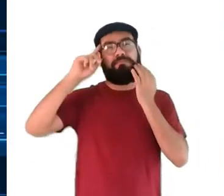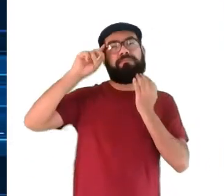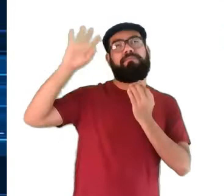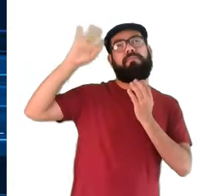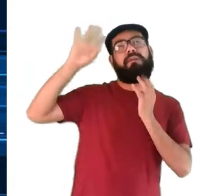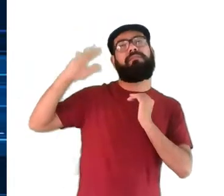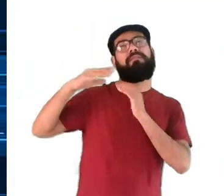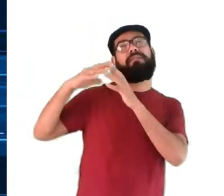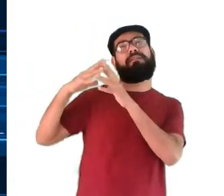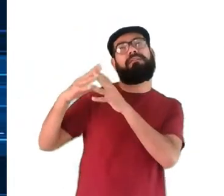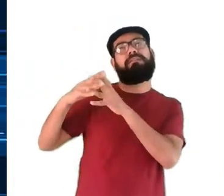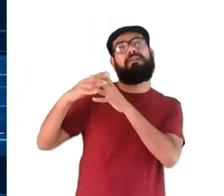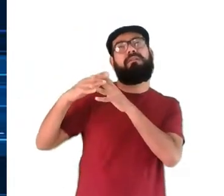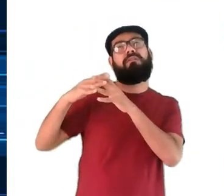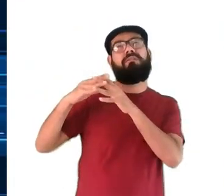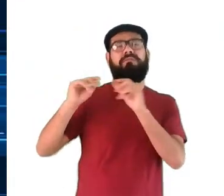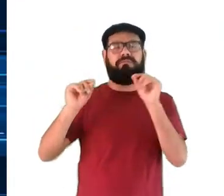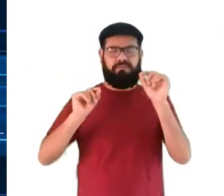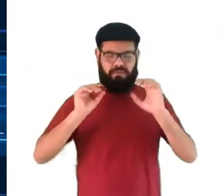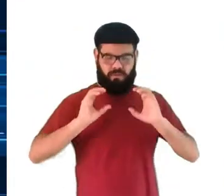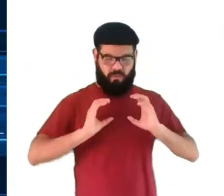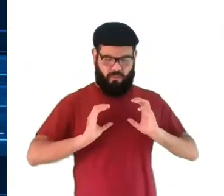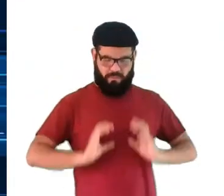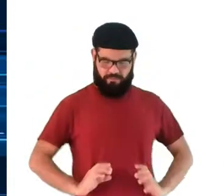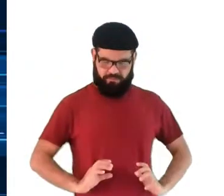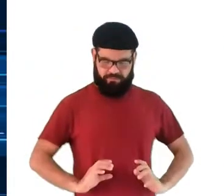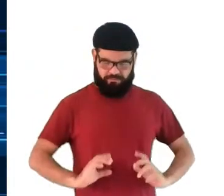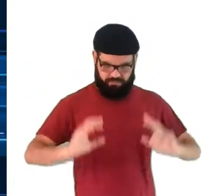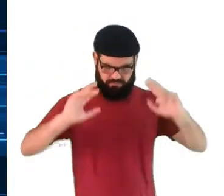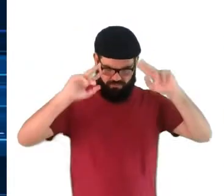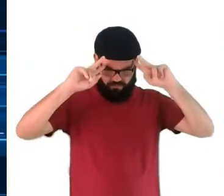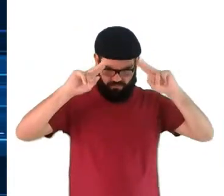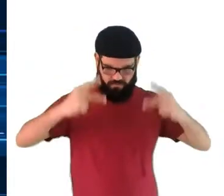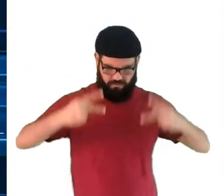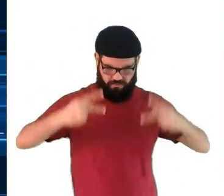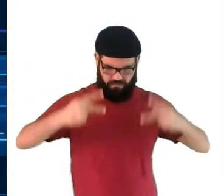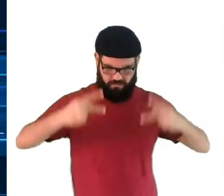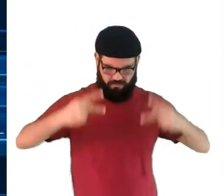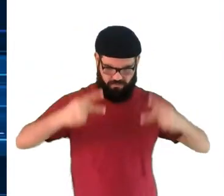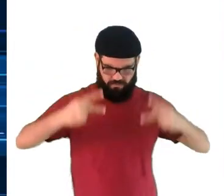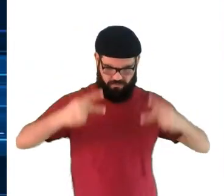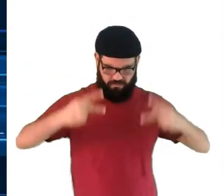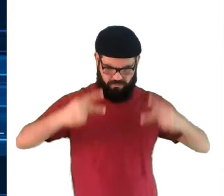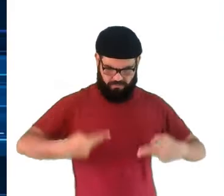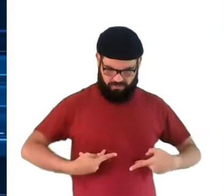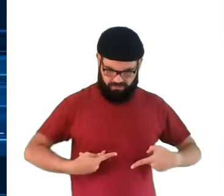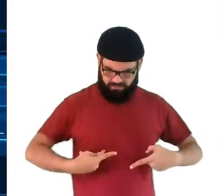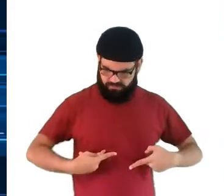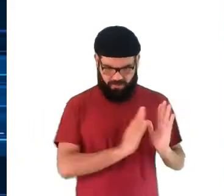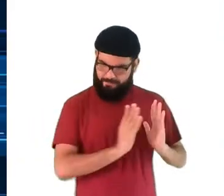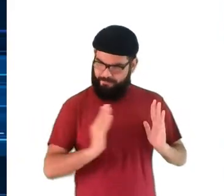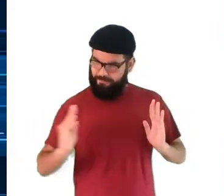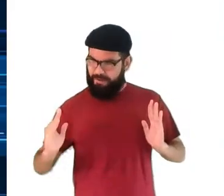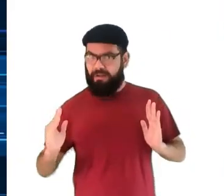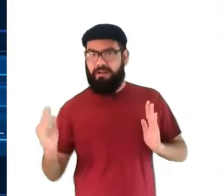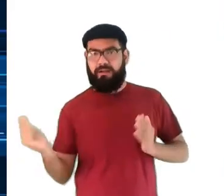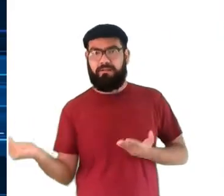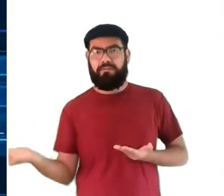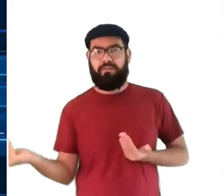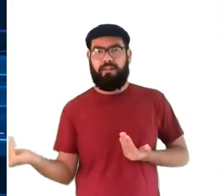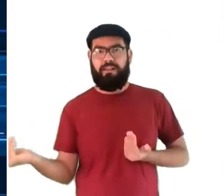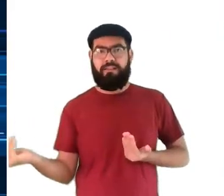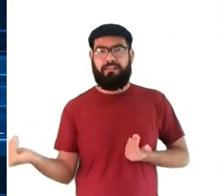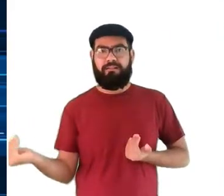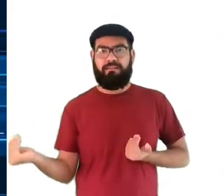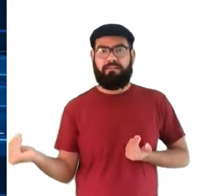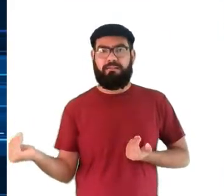o comportamento de vocês enquanto adolescente. E eu pergunto o seguinte: que comportamentos adquiri quando me